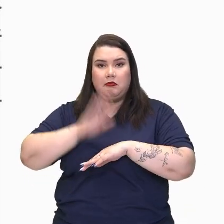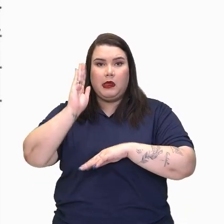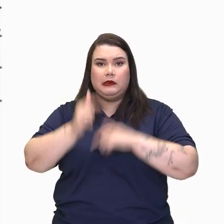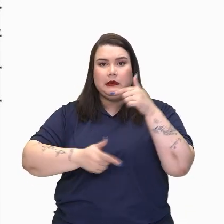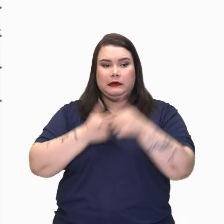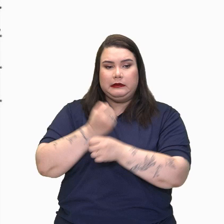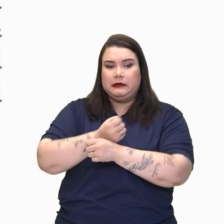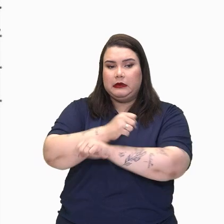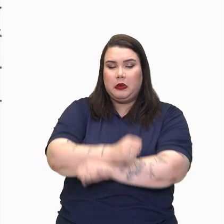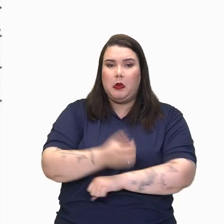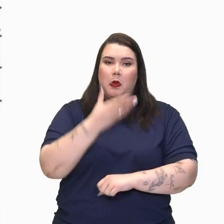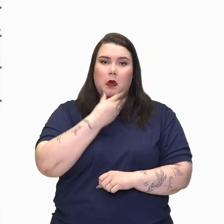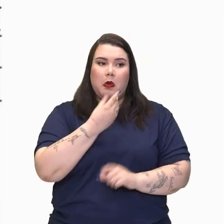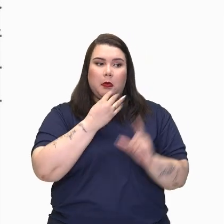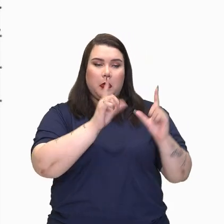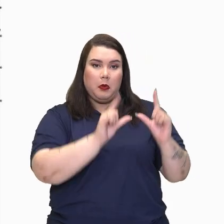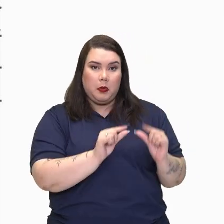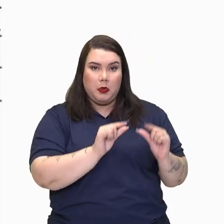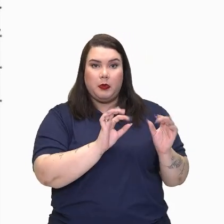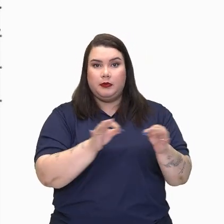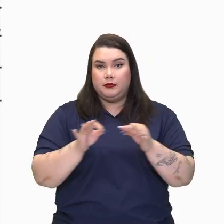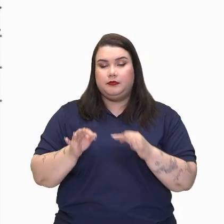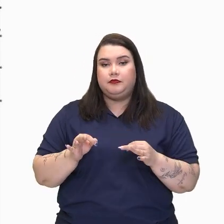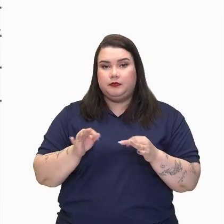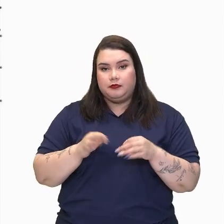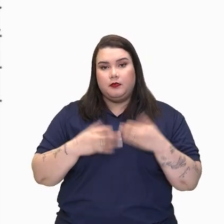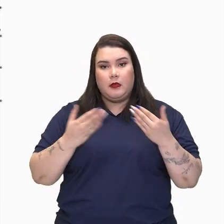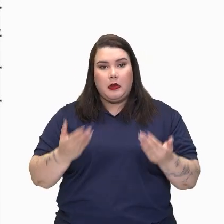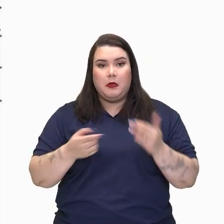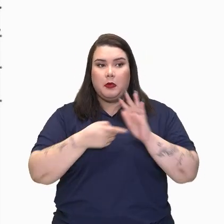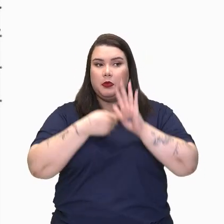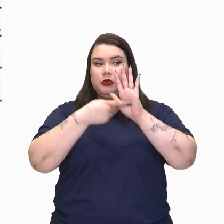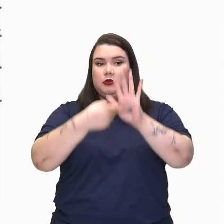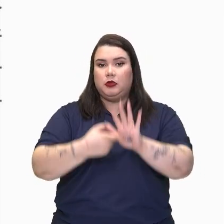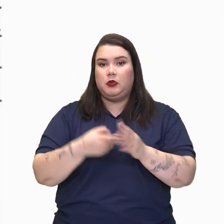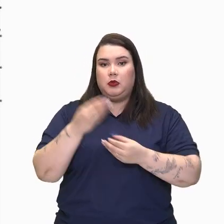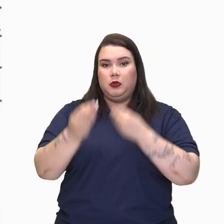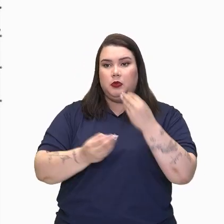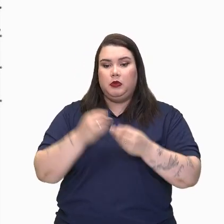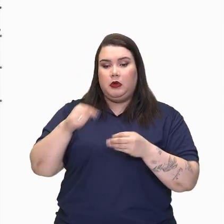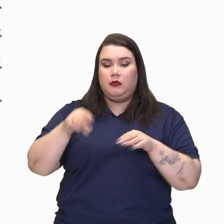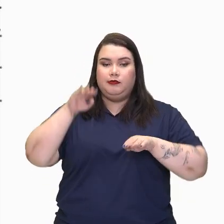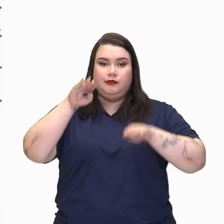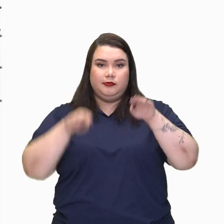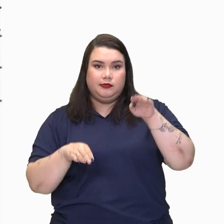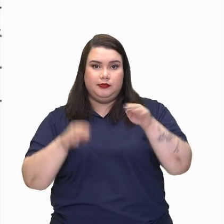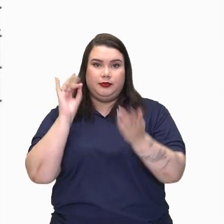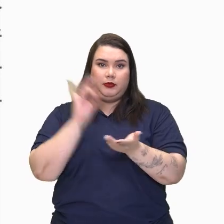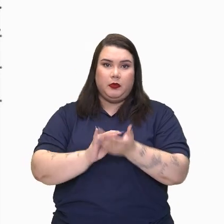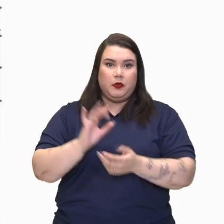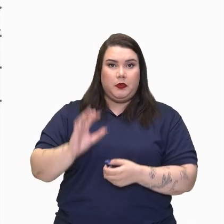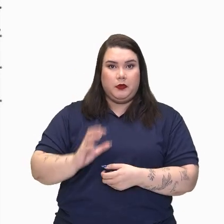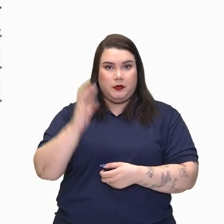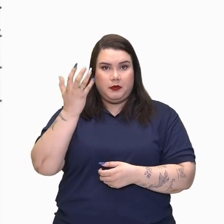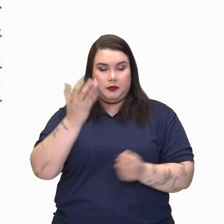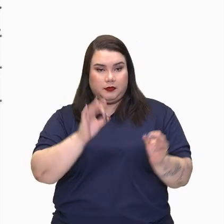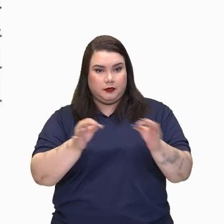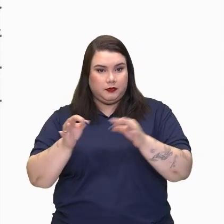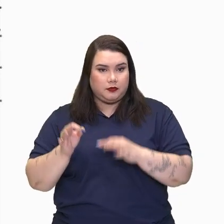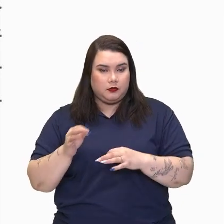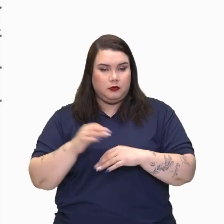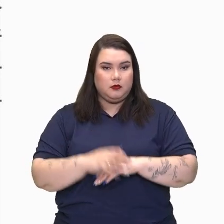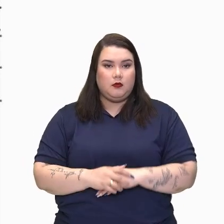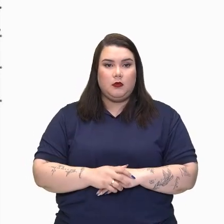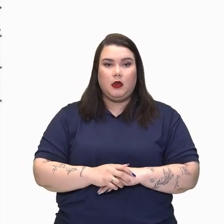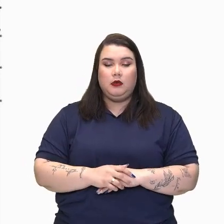que por parte dos homens, tá bom? Então, é só para mostrar como essa questão da desigualdade de fato acontece, não é? Vamos para o